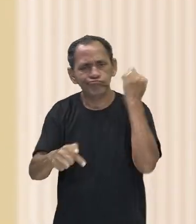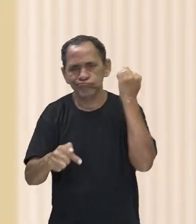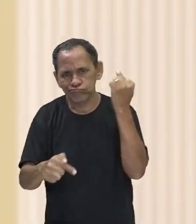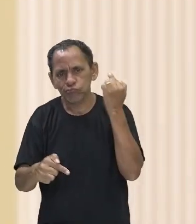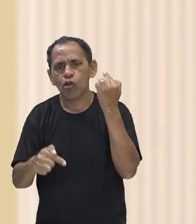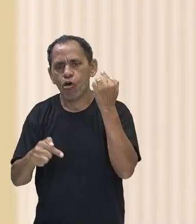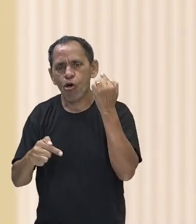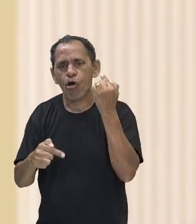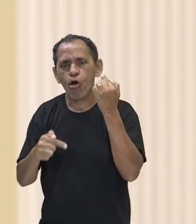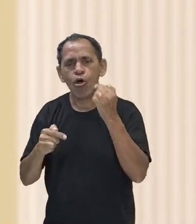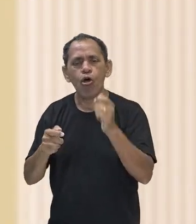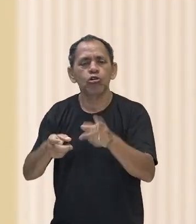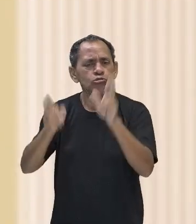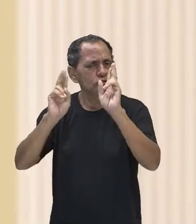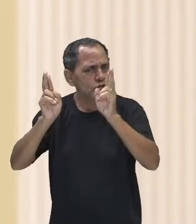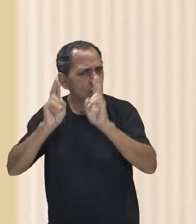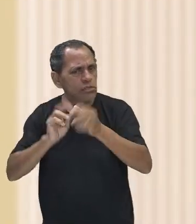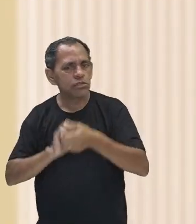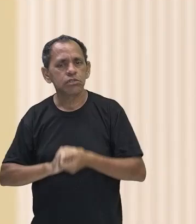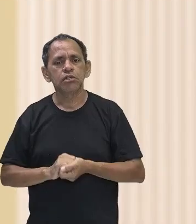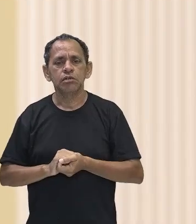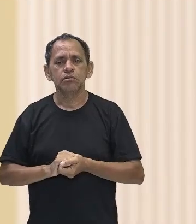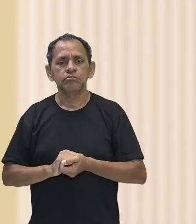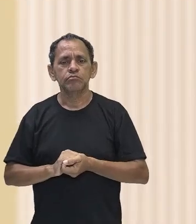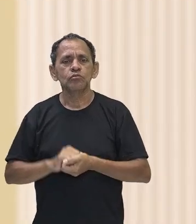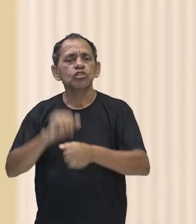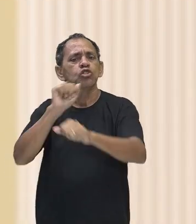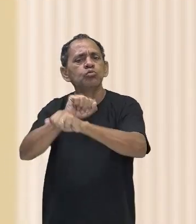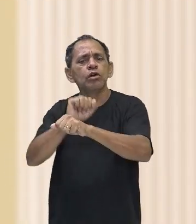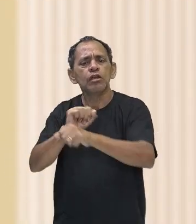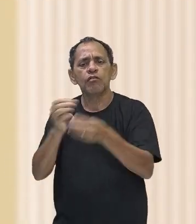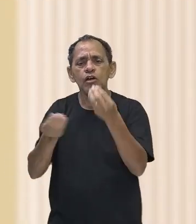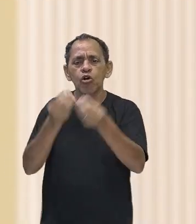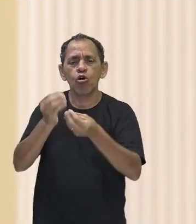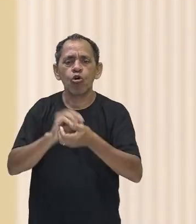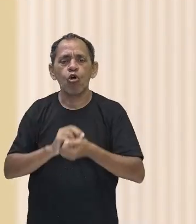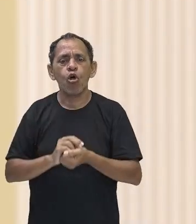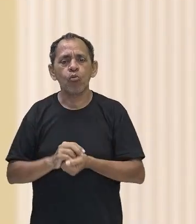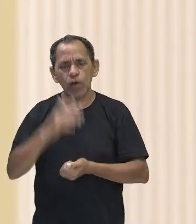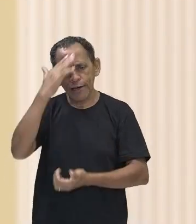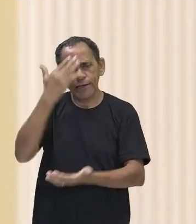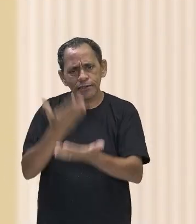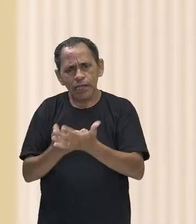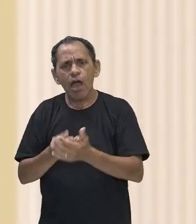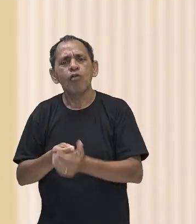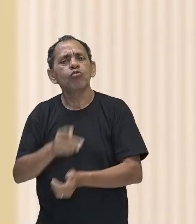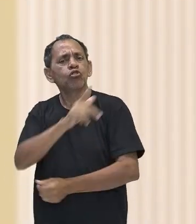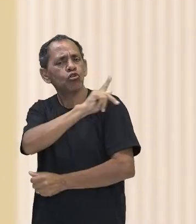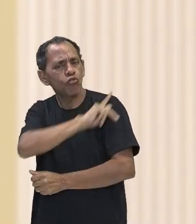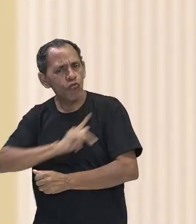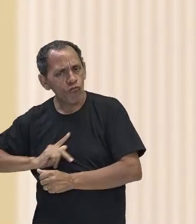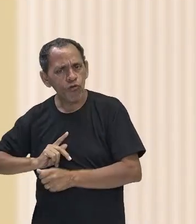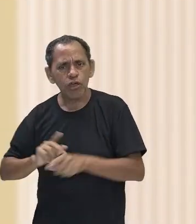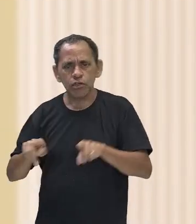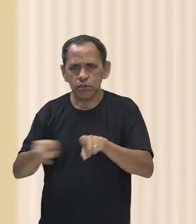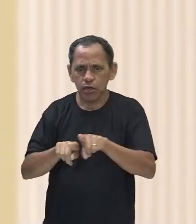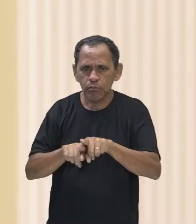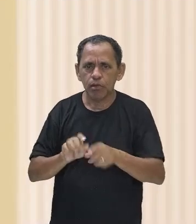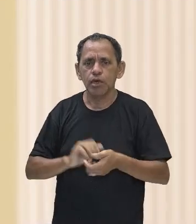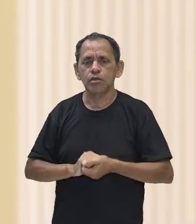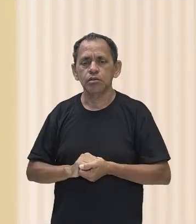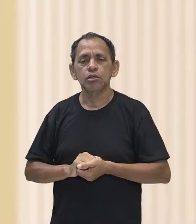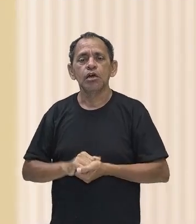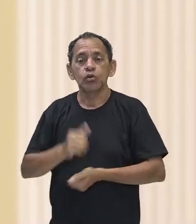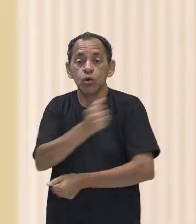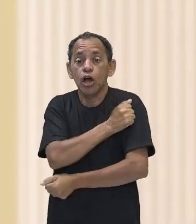o que se esperava, né, do governo principalmente, para, né, para que os alunos tivessem